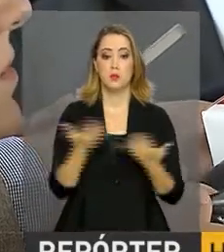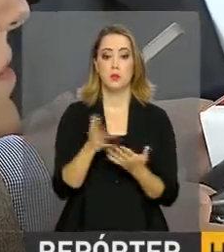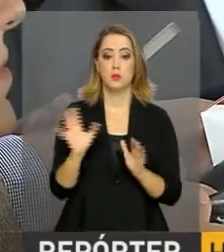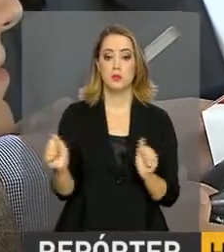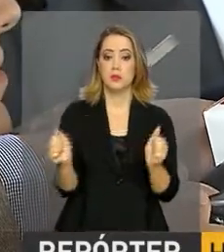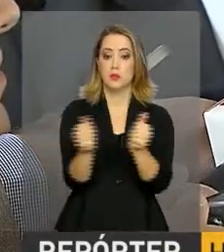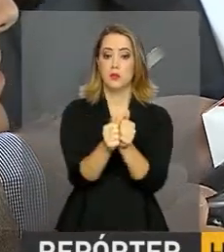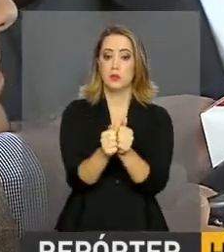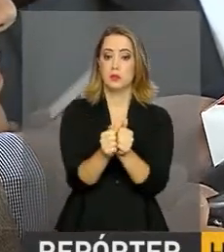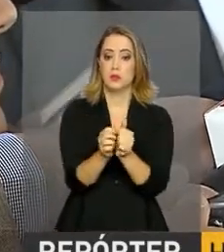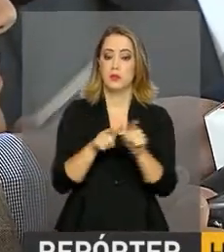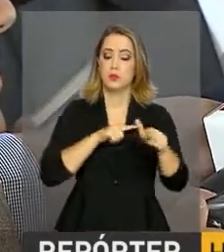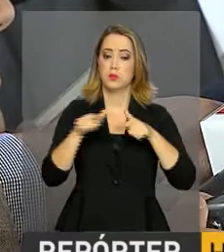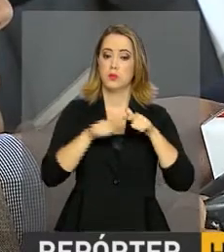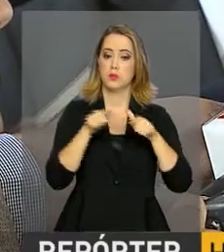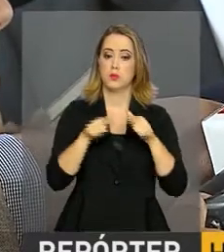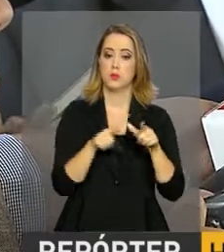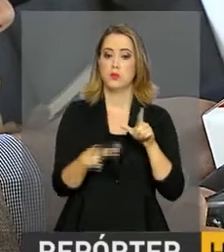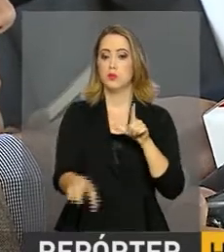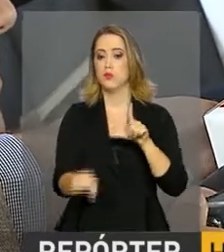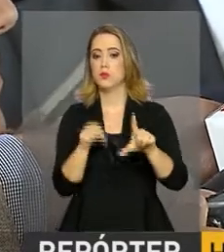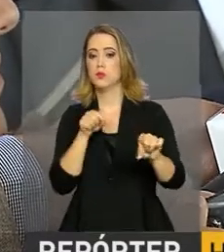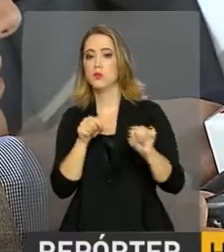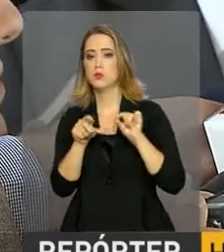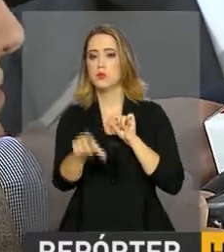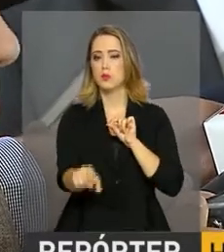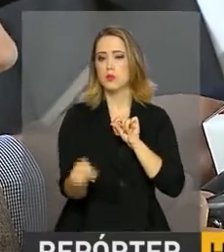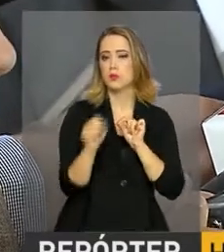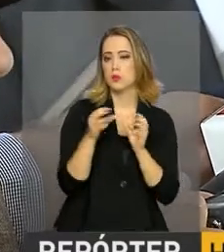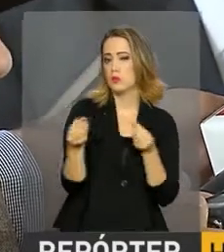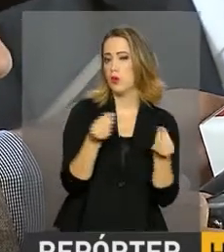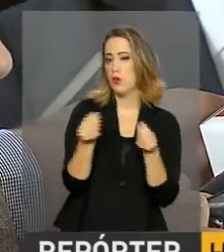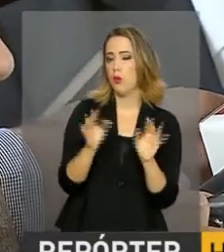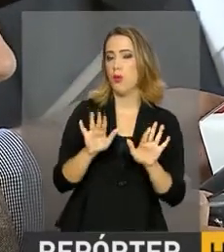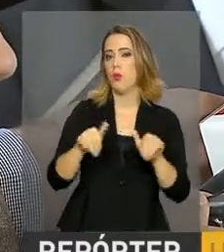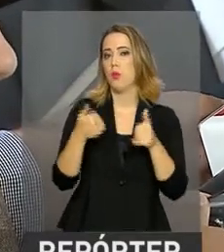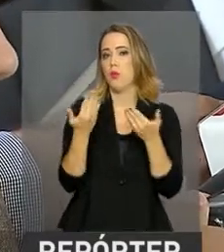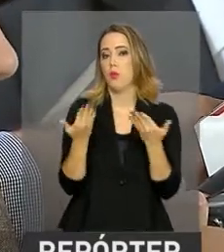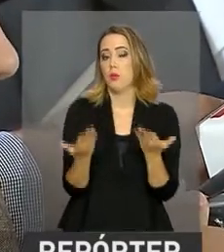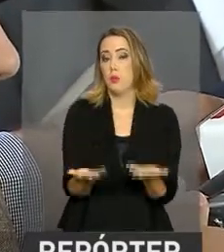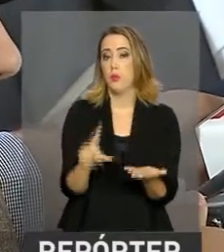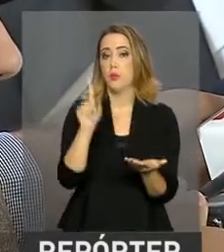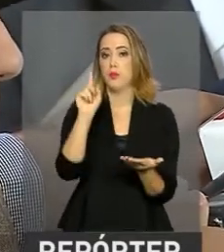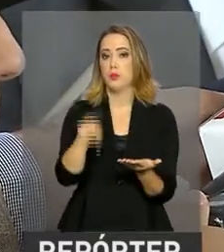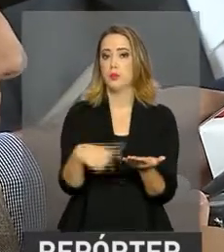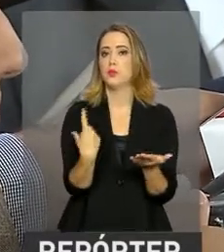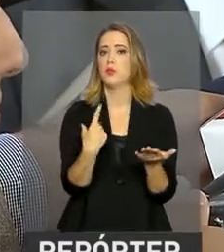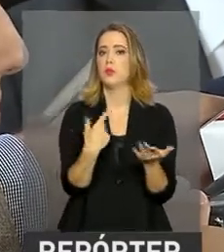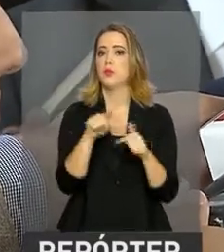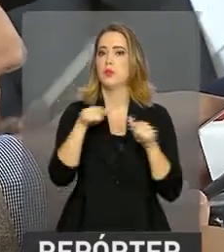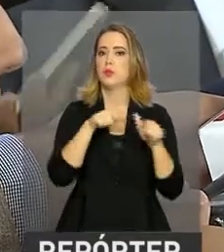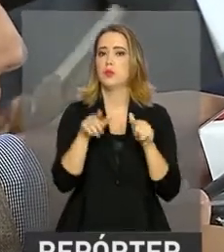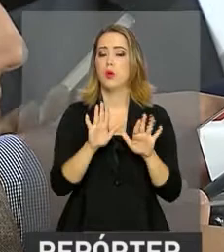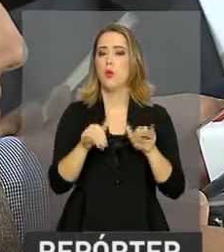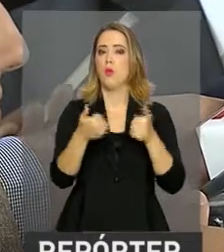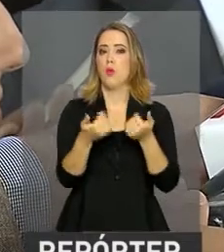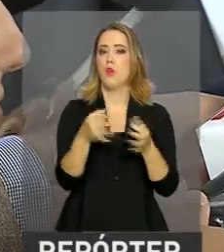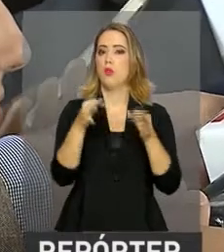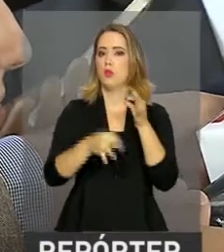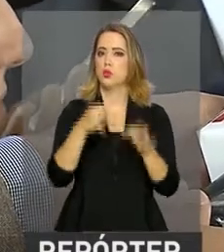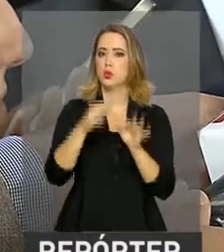conjunto de definição das medidas, de quais são, de qual é a estruturação